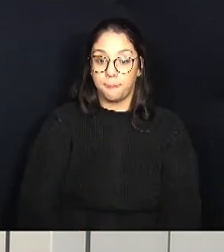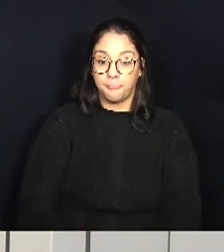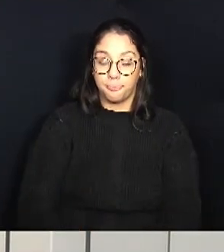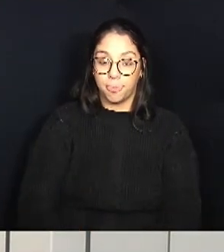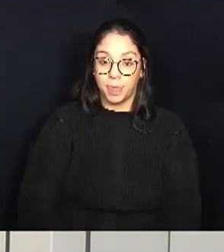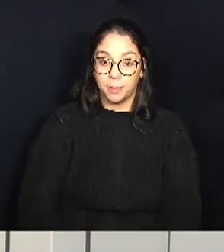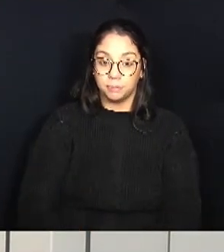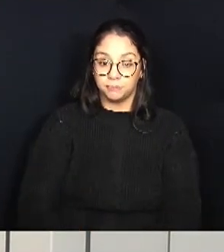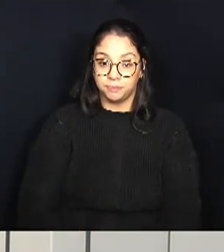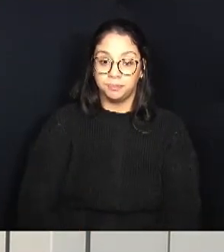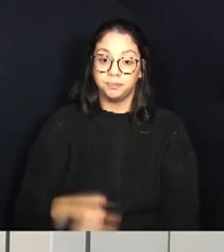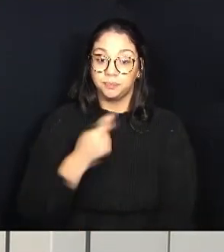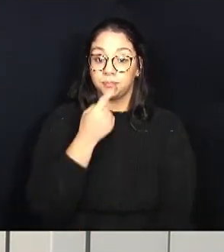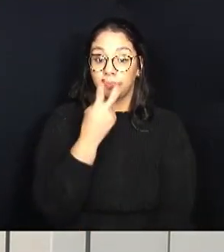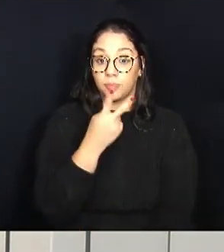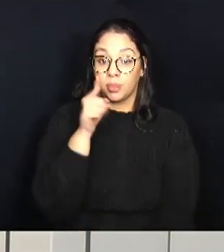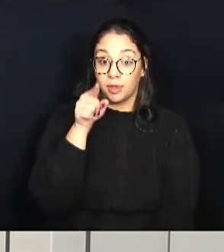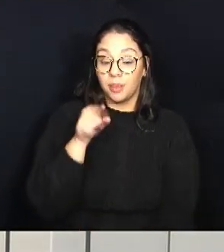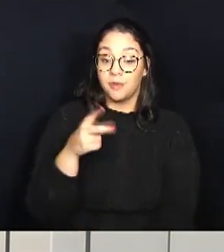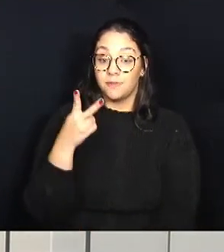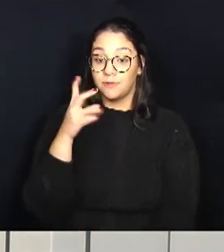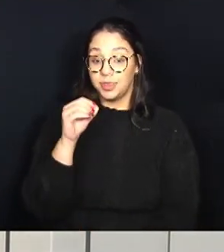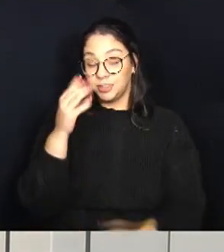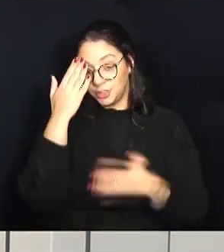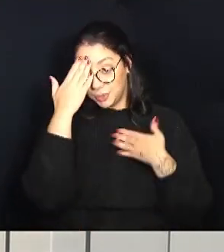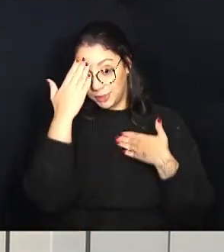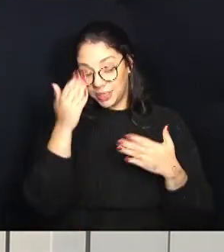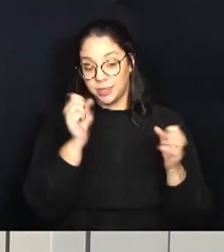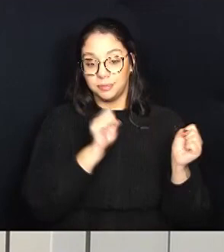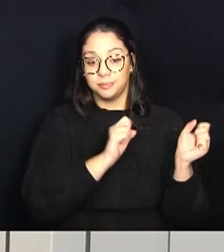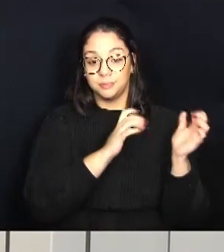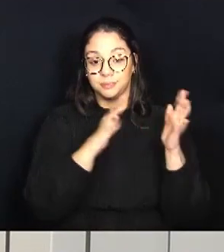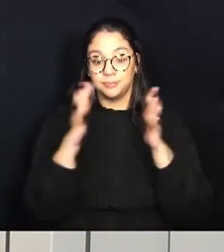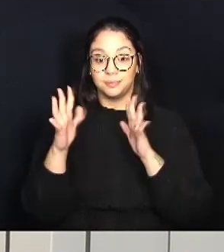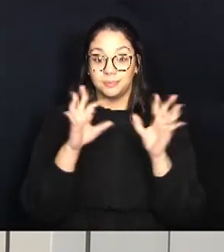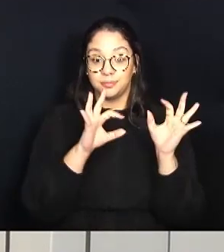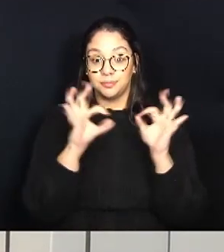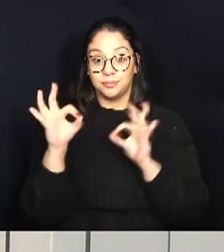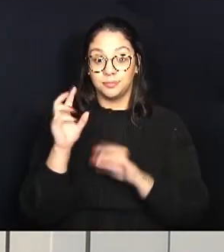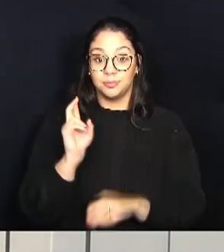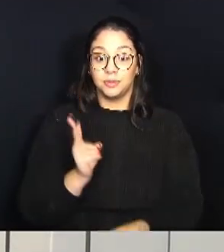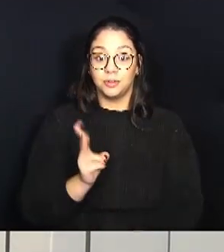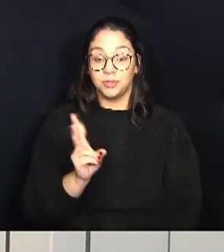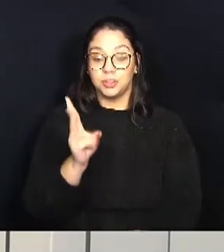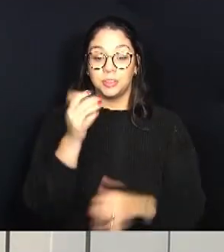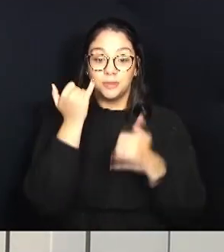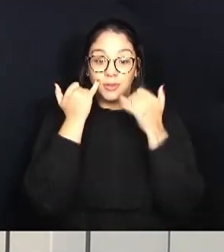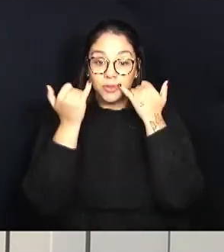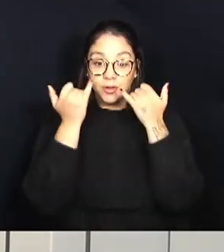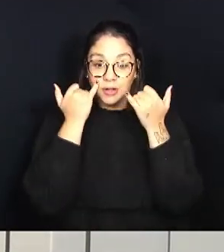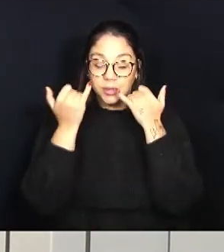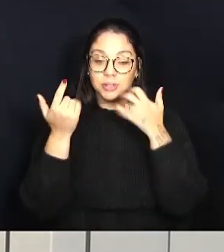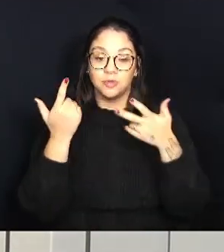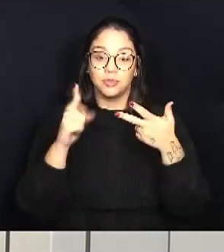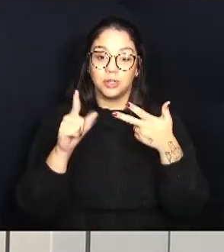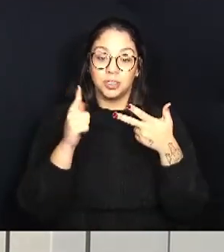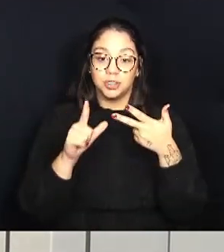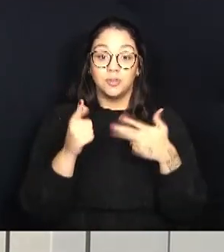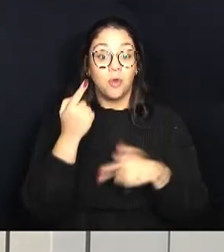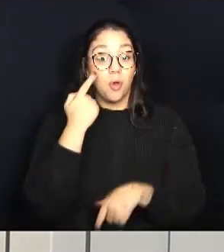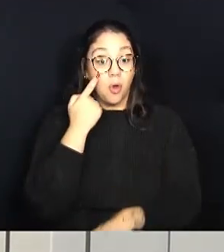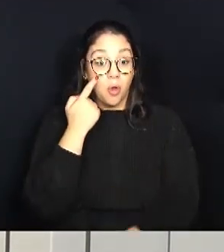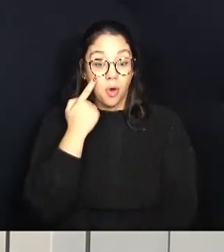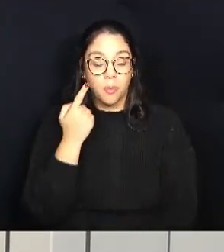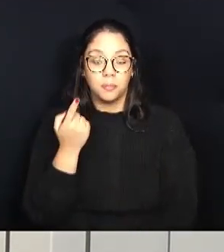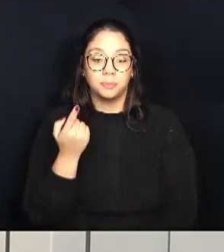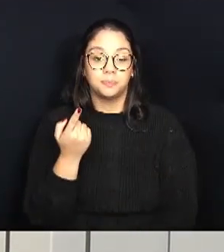1h mais 20 minutos. Muito obrigado pela sua companhia, pela sua audiência. A gente segue aqui com as notícias do Legislativo e olha só,